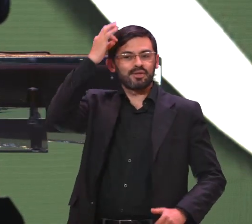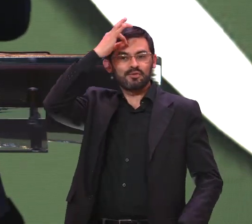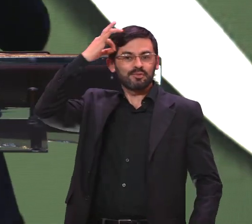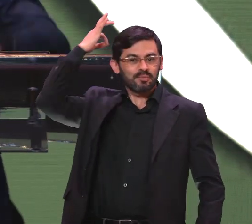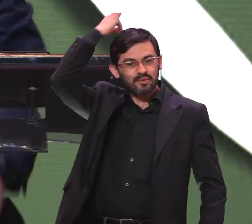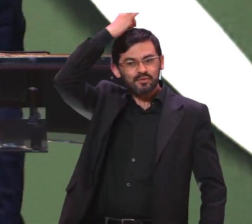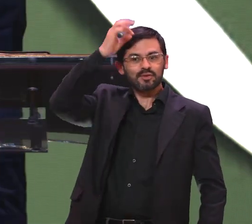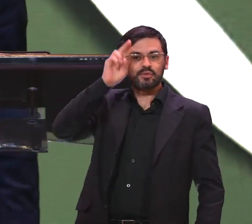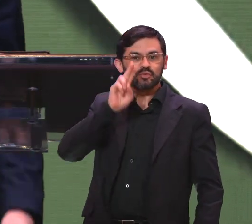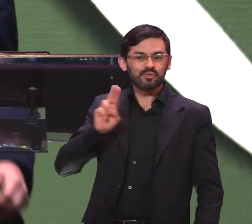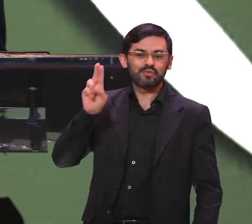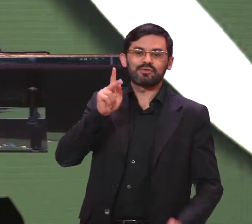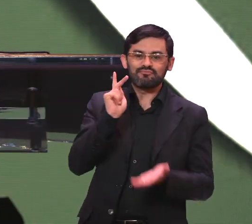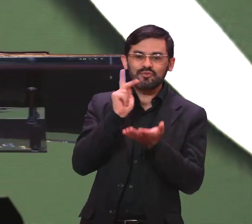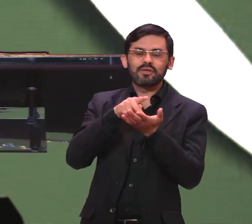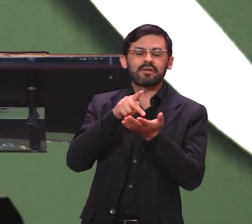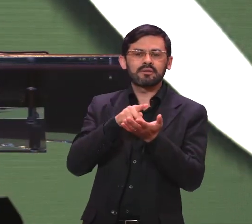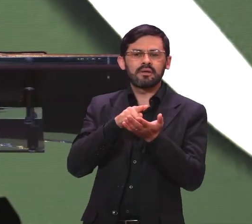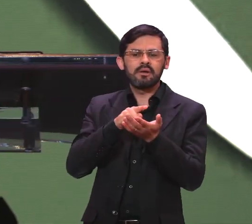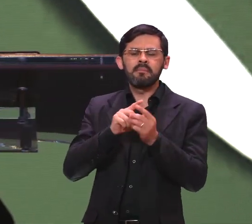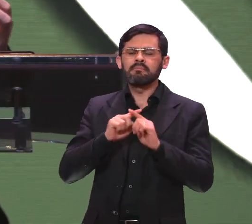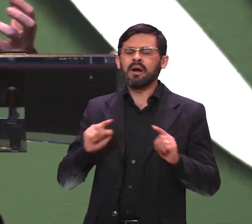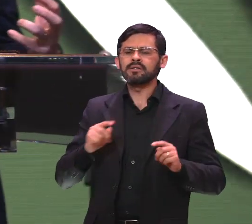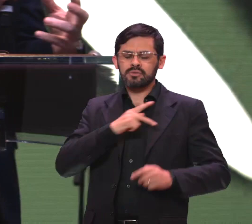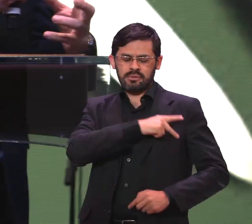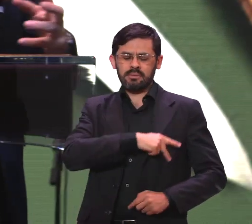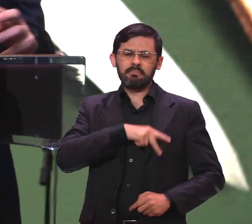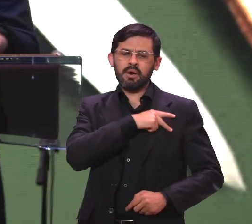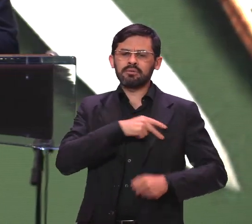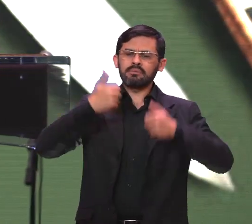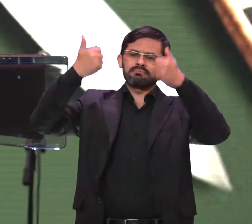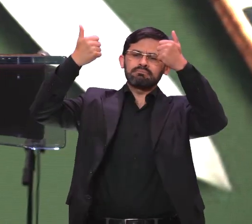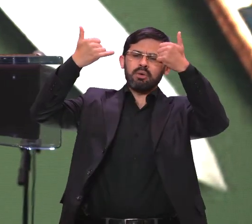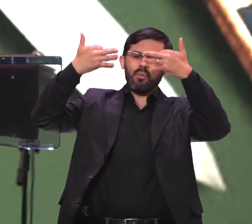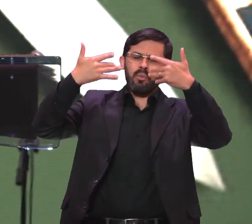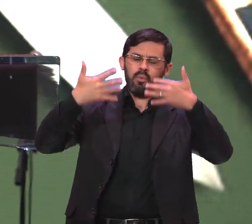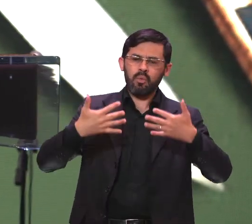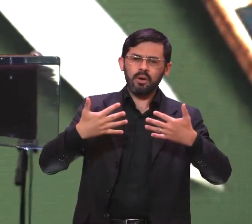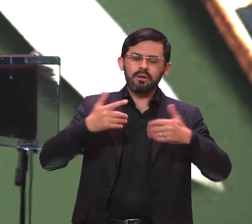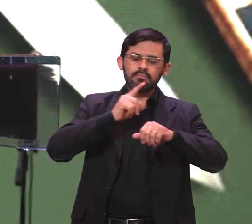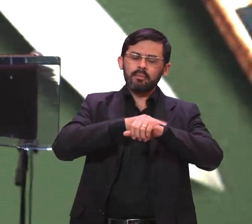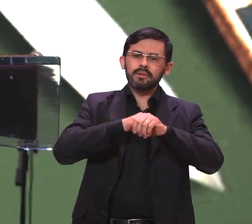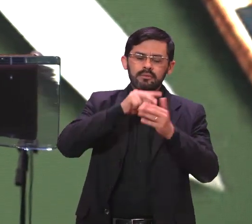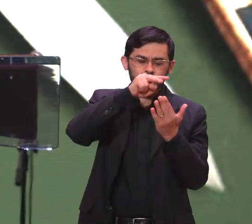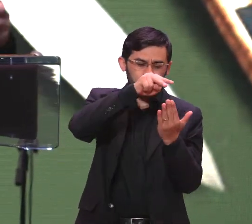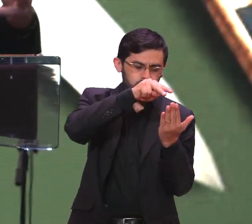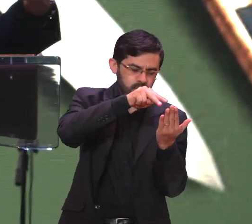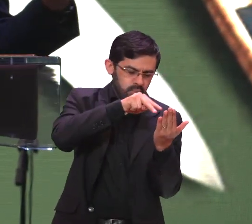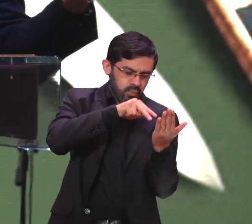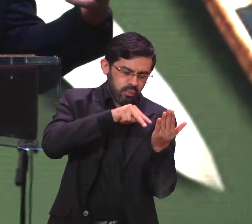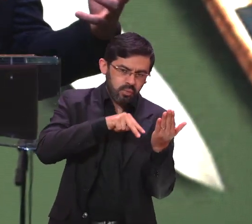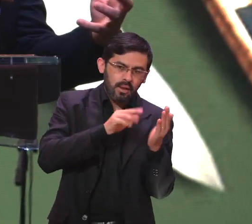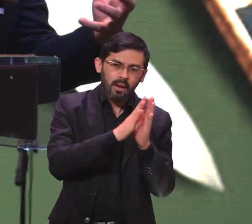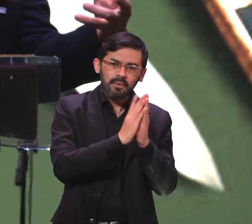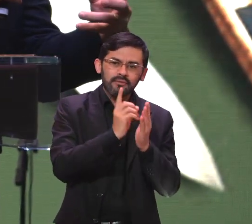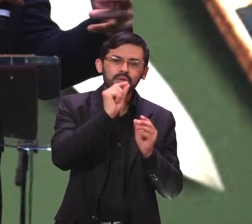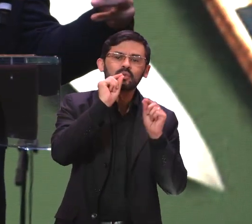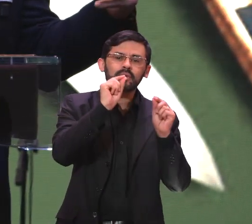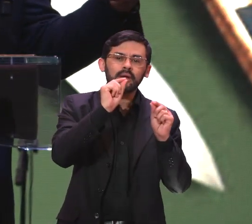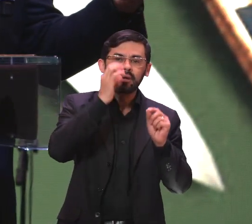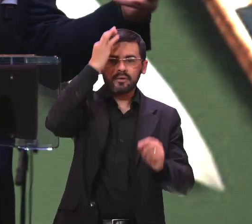Espírito. O que Paulo quer mostrar para nós é que quando a gente lê a palavra de Deus, o